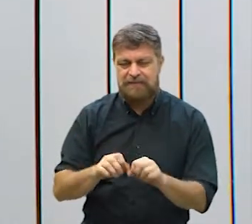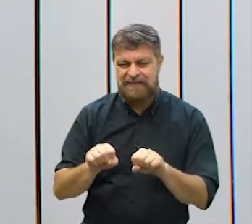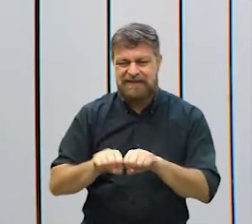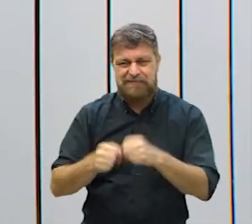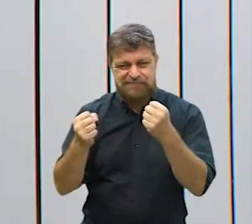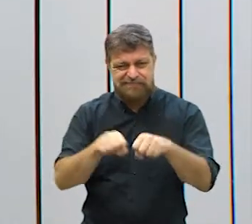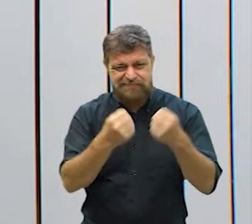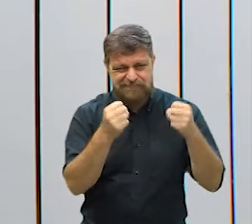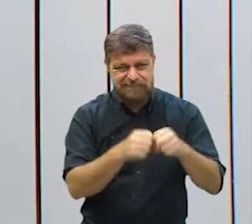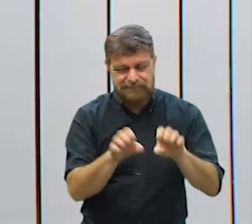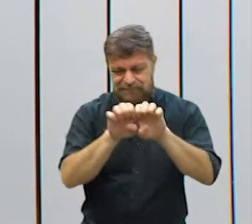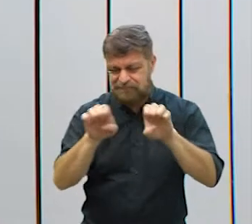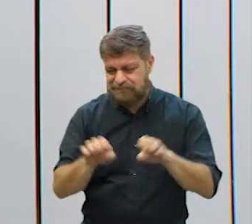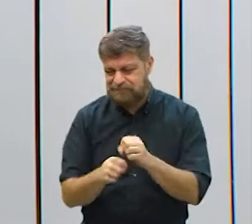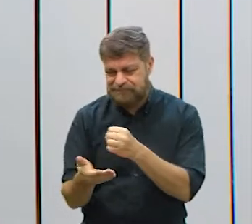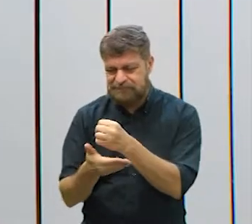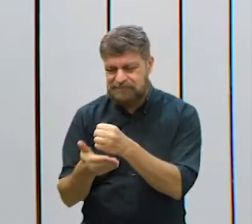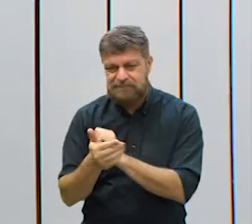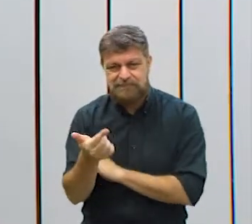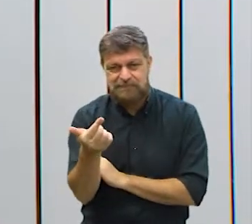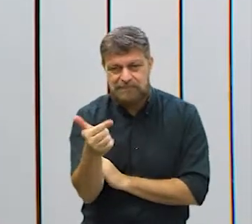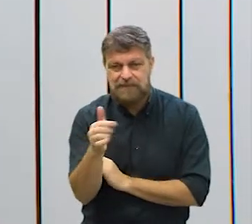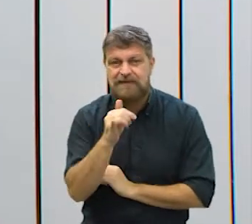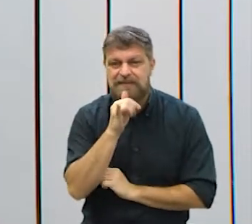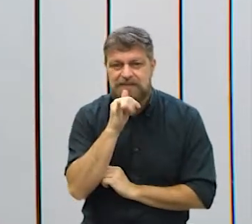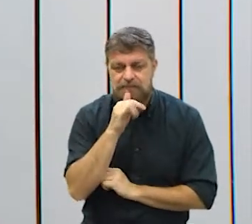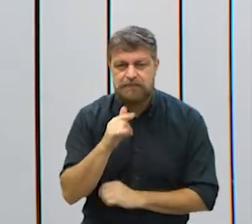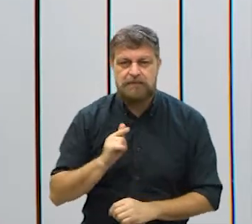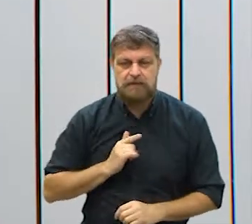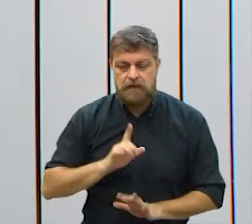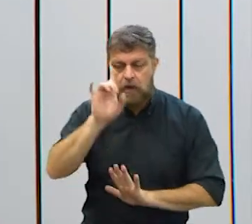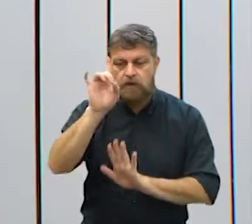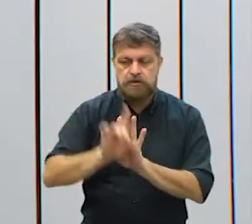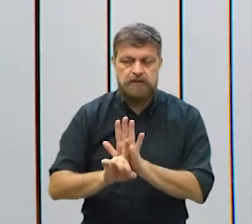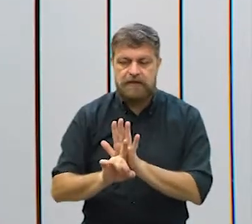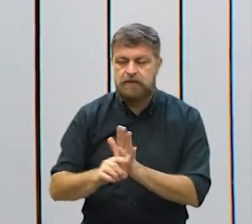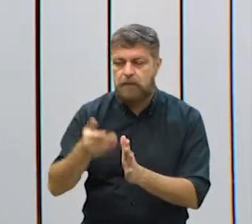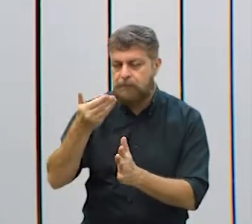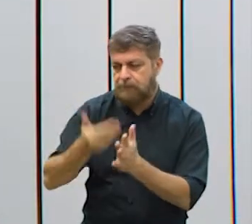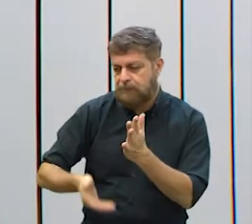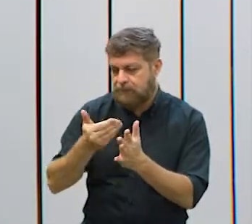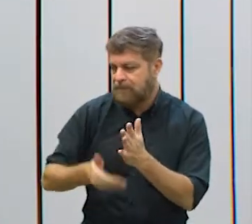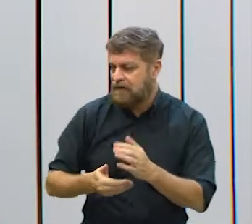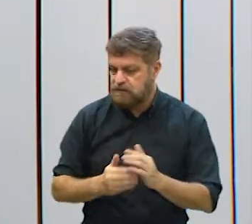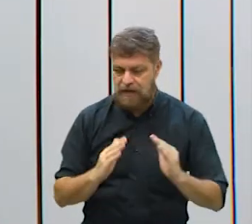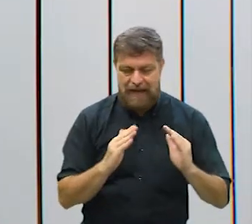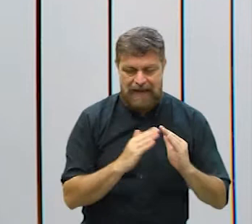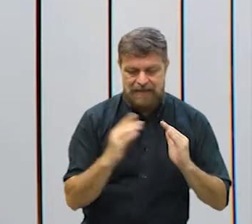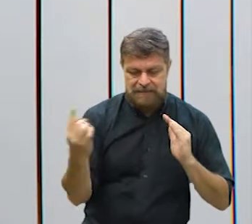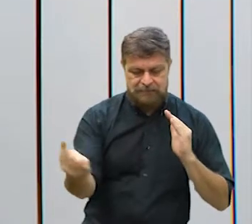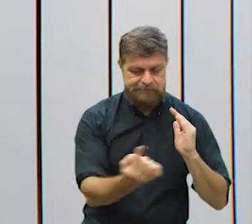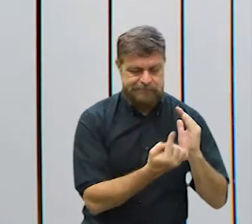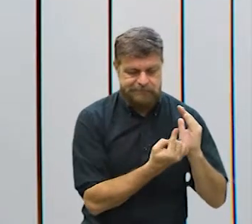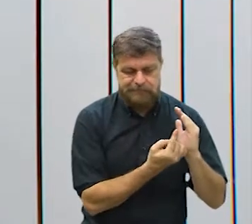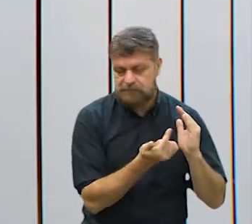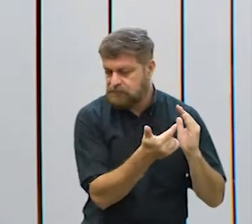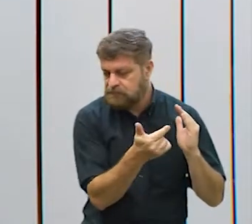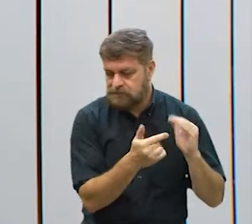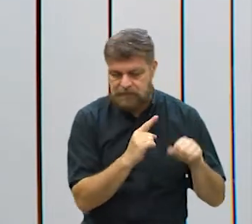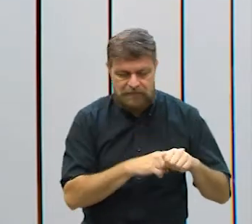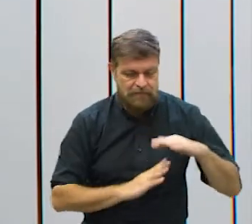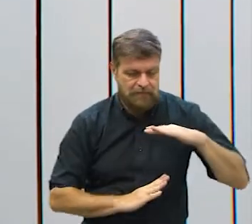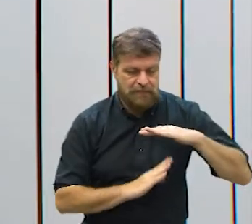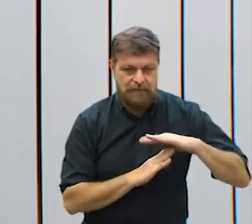sendo desestruturadas. Hoje elas são, por exemplo, ela perde o direito de morar. Não tem um abrigo